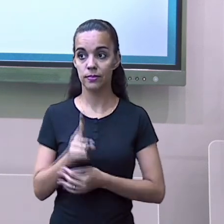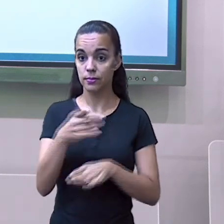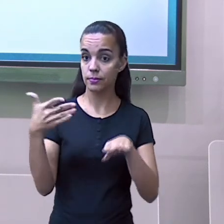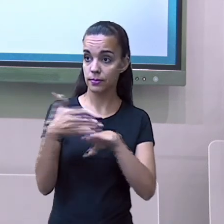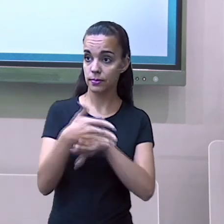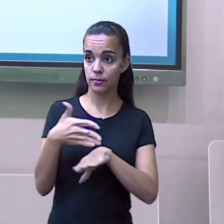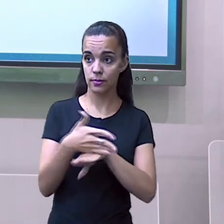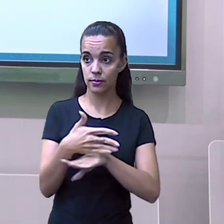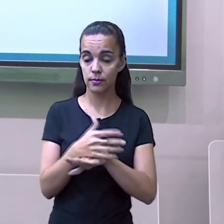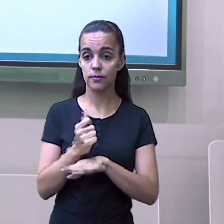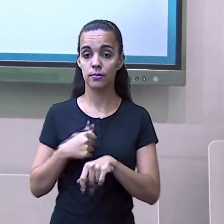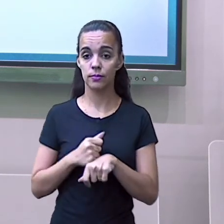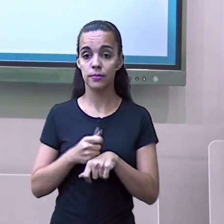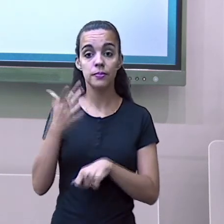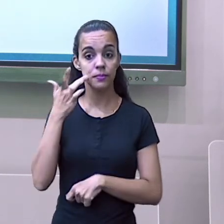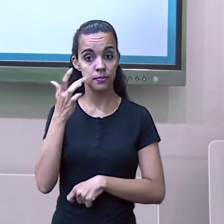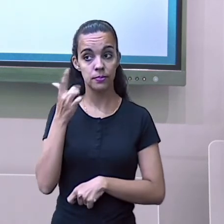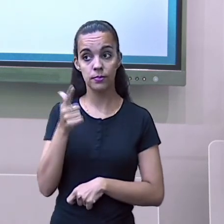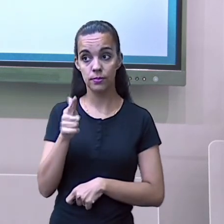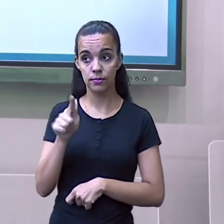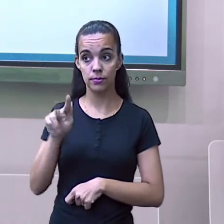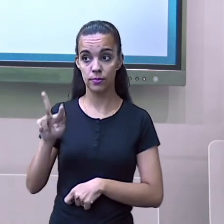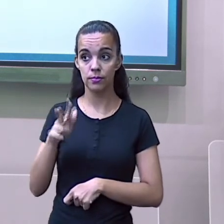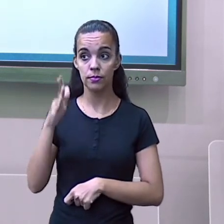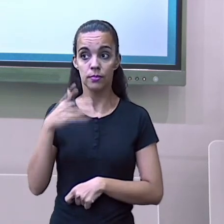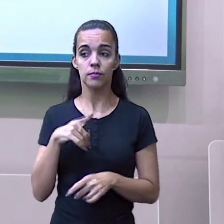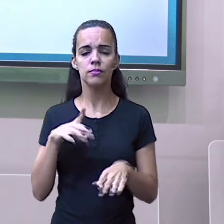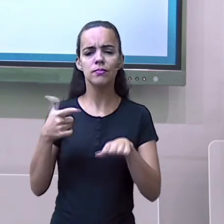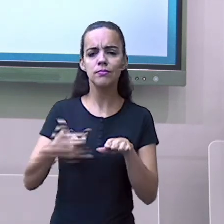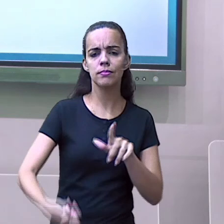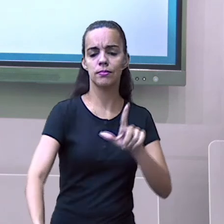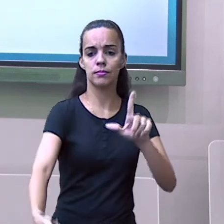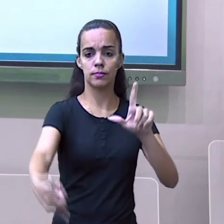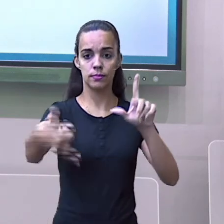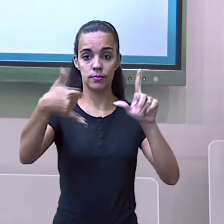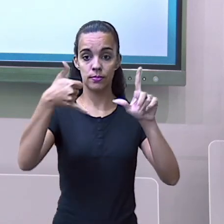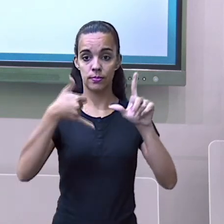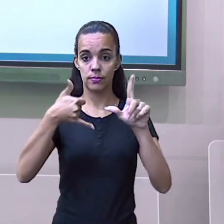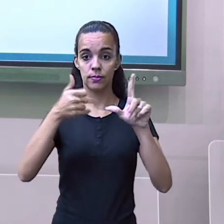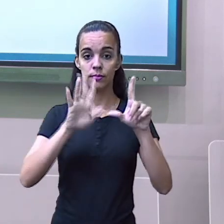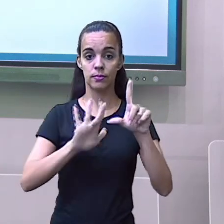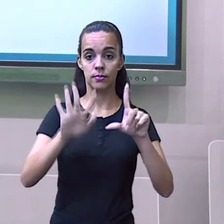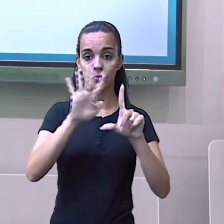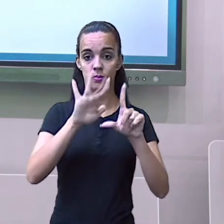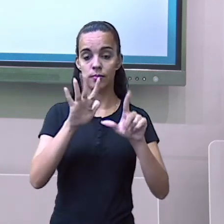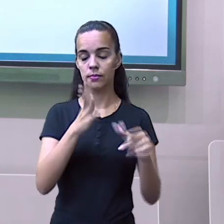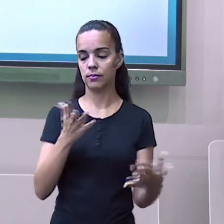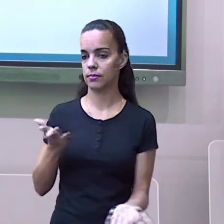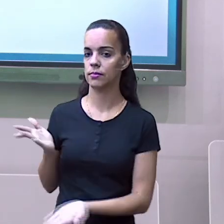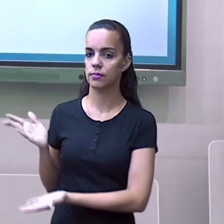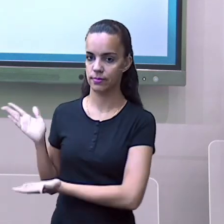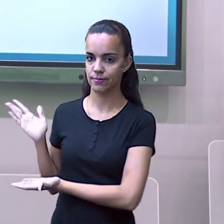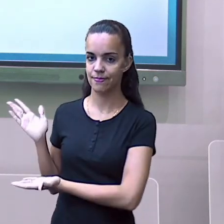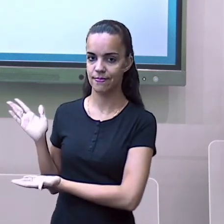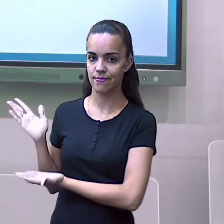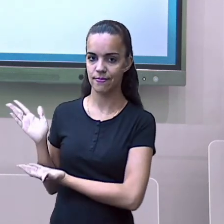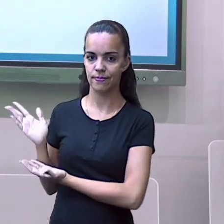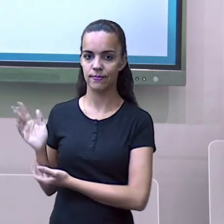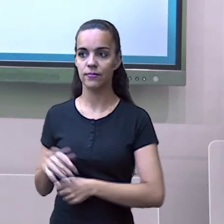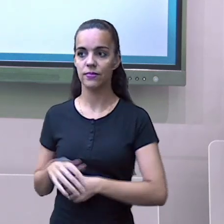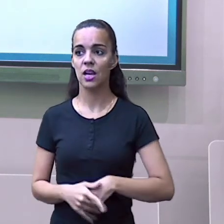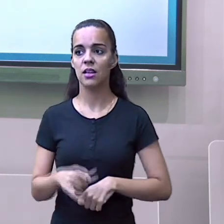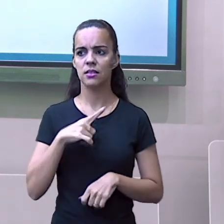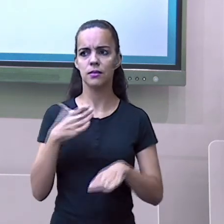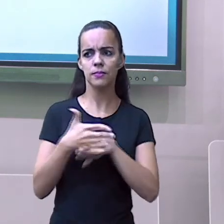para acessar a plataforma SMED GV, aponte a câmera do seu celular na imagem que aparece no canto da